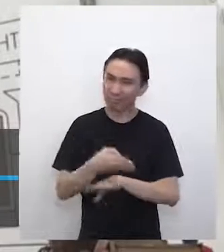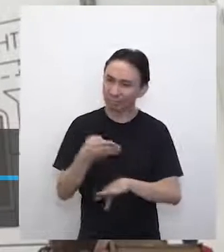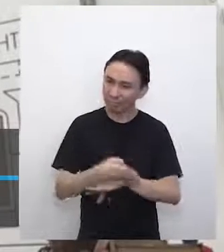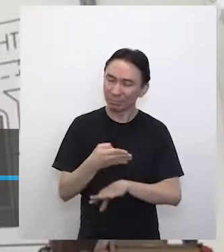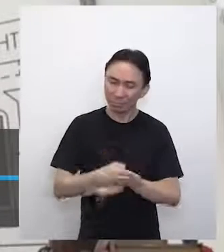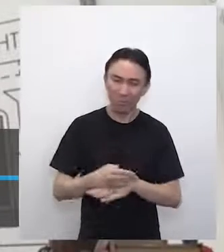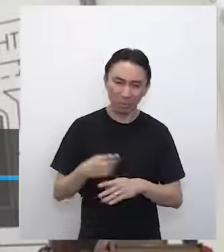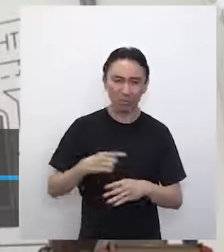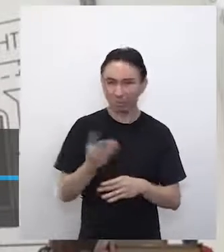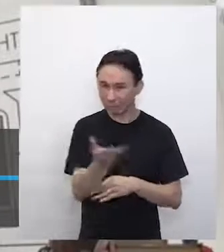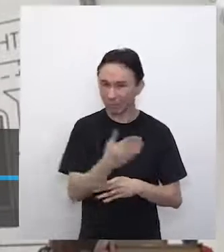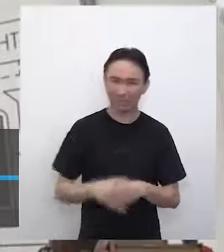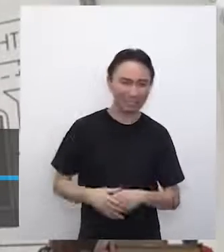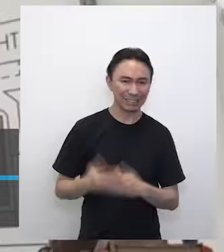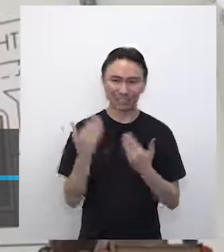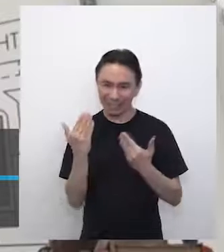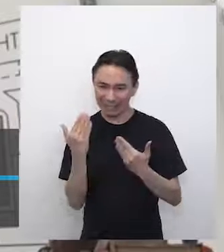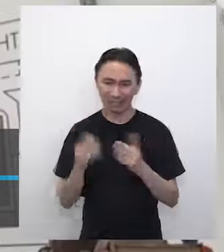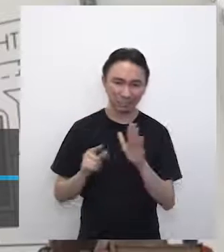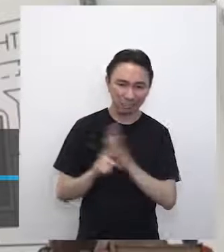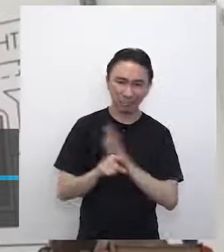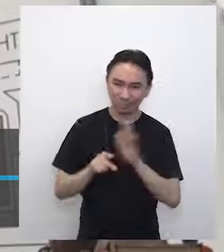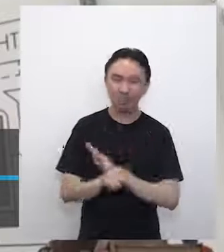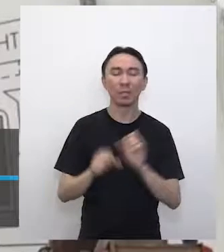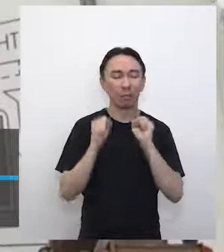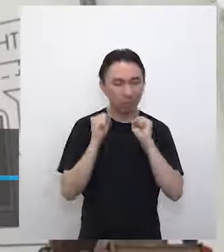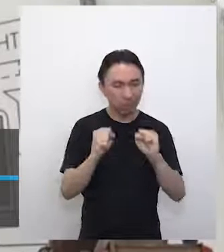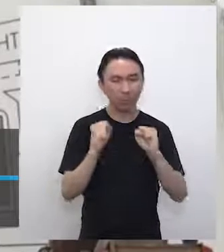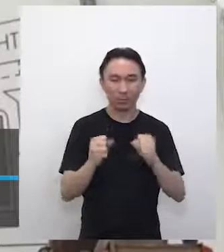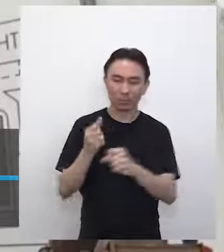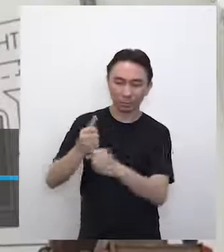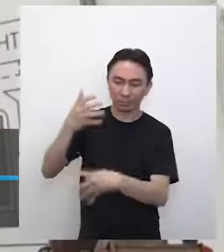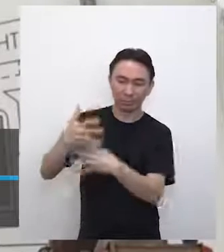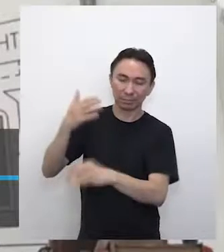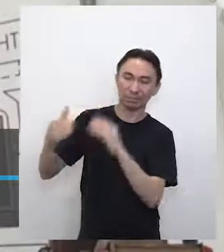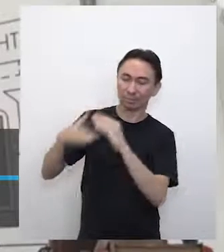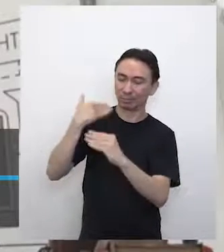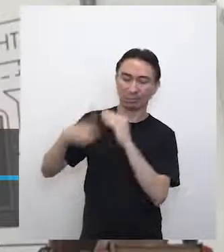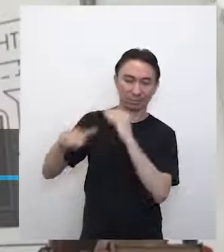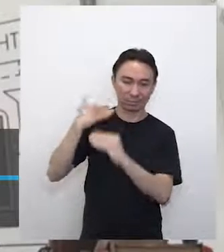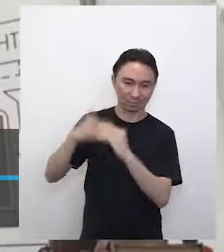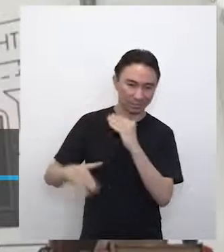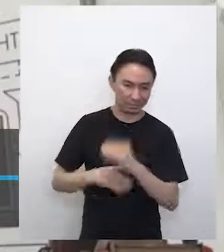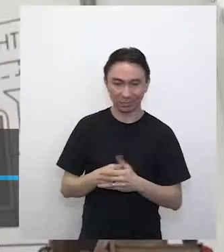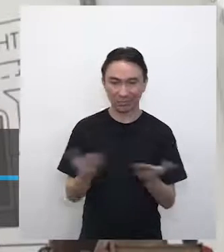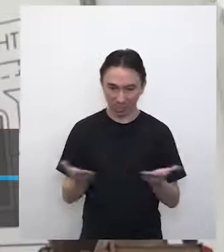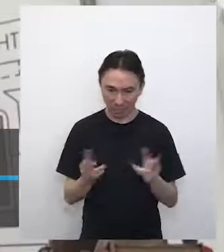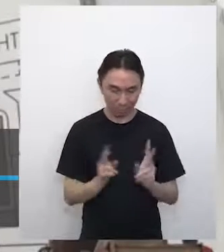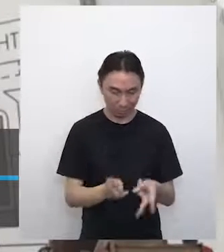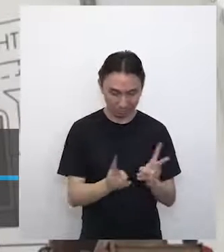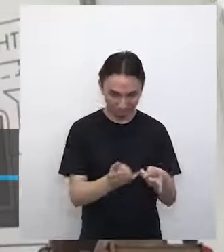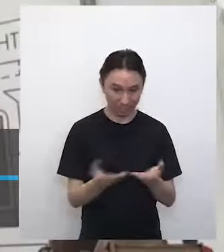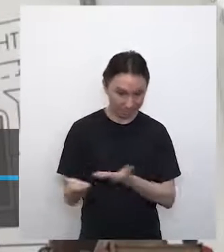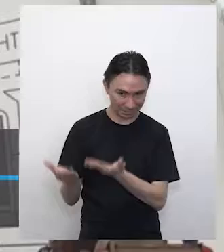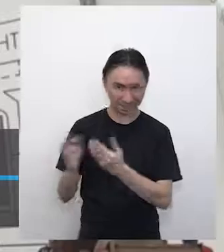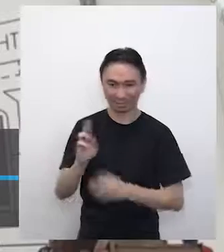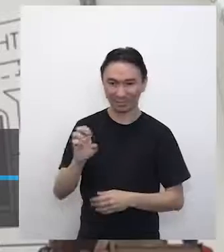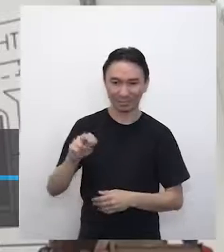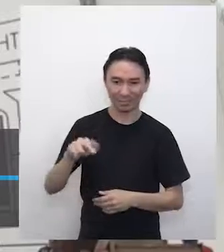mandando dúvidas se tiverem, né? E interagindo com a gente aí no chat. E o professor Renan vai seguindo aí com a aula, então. Com você, Renan, vai